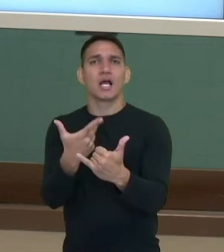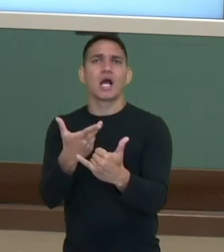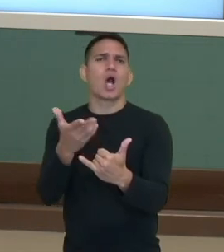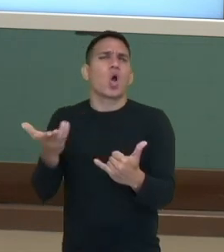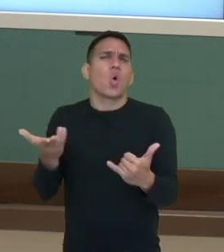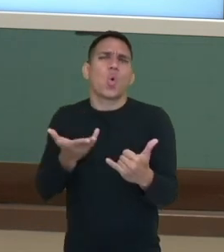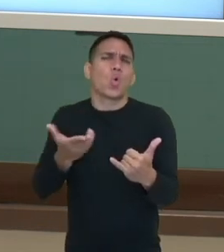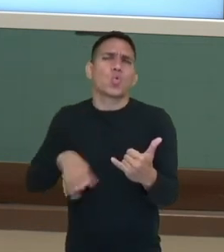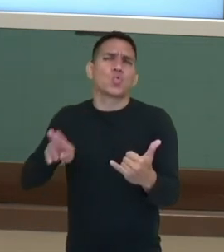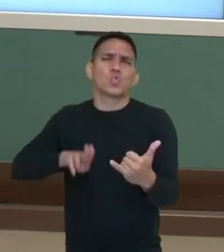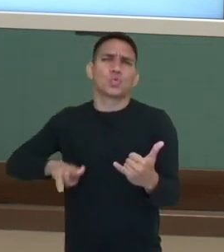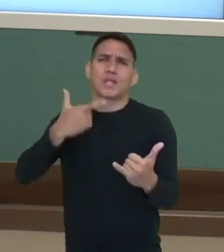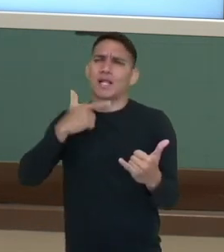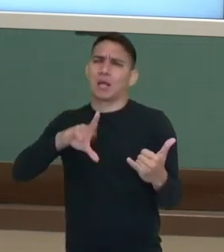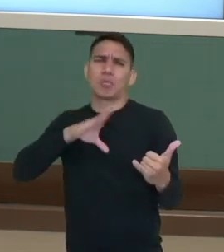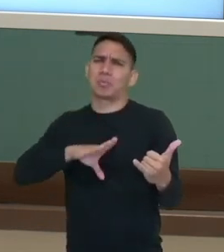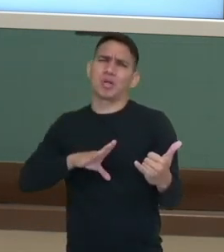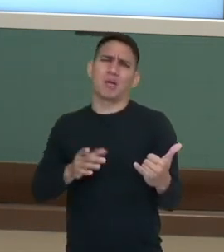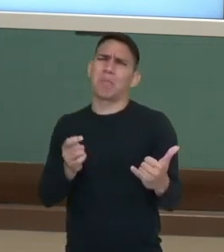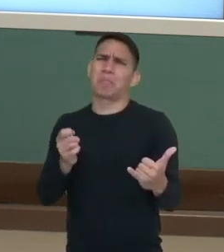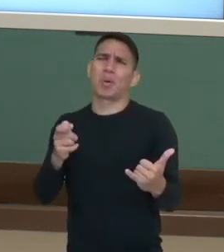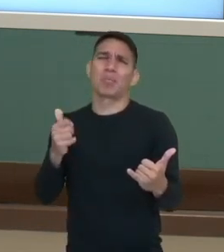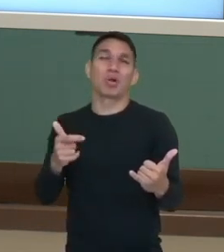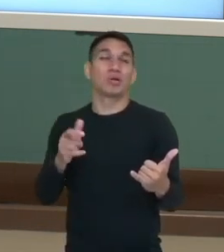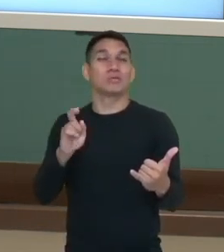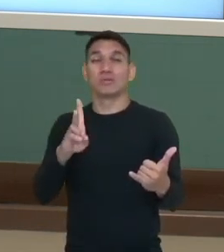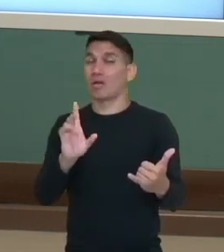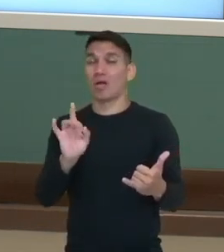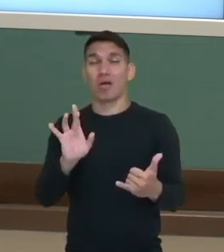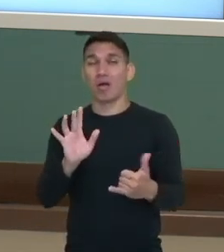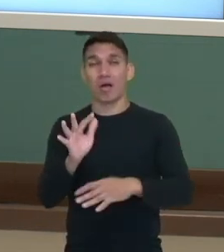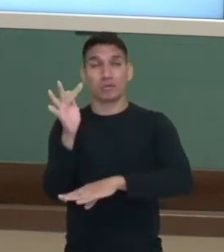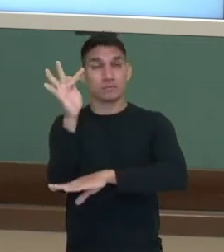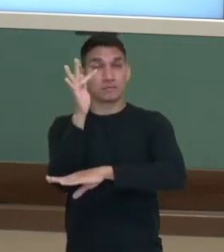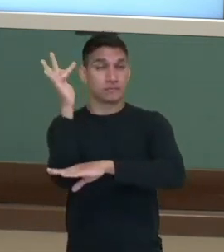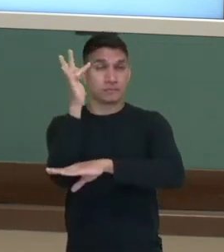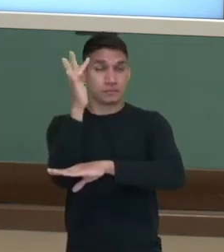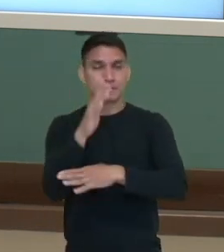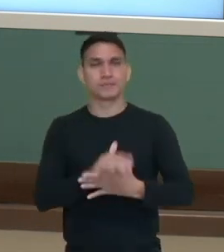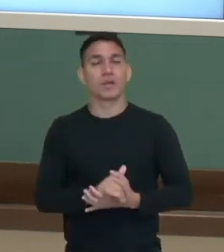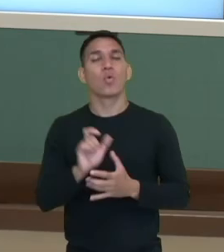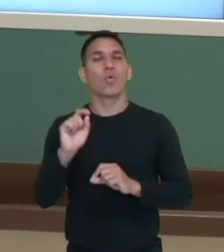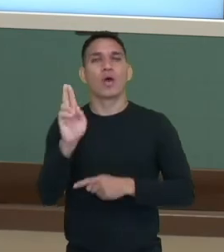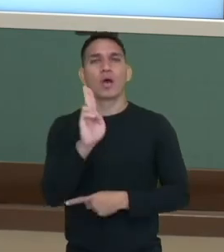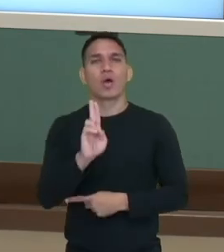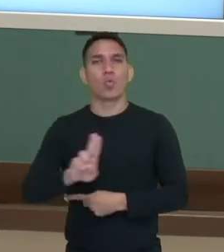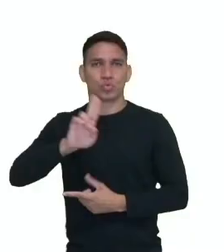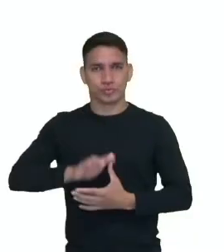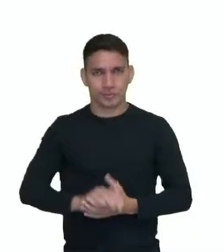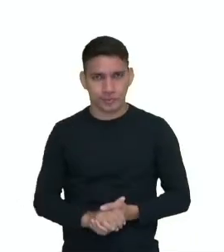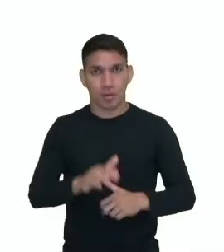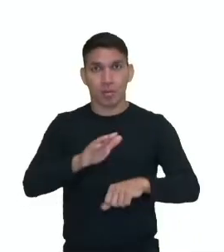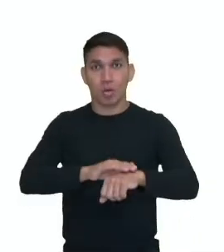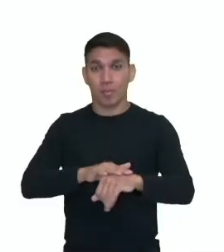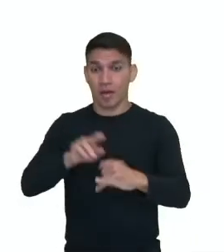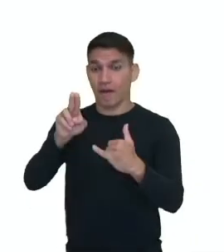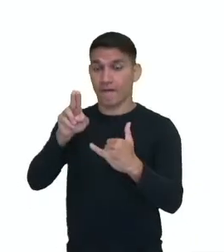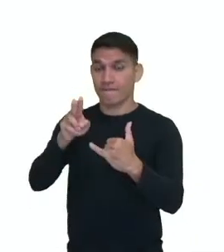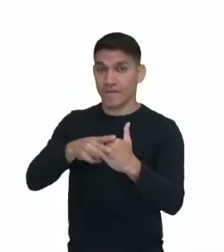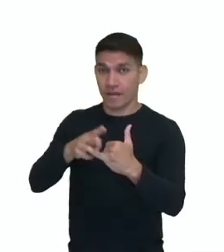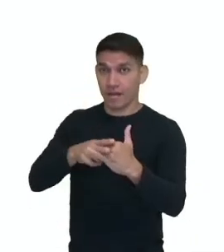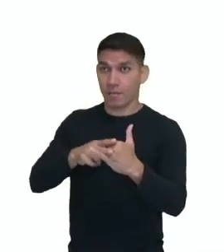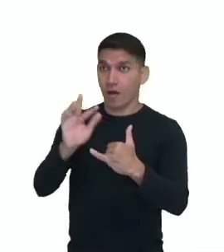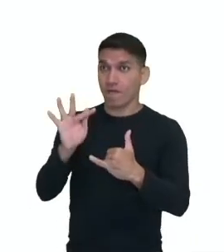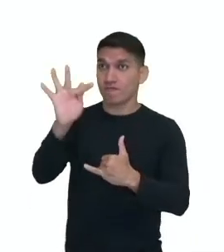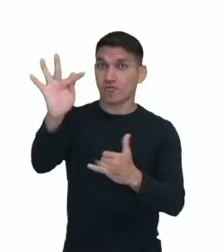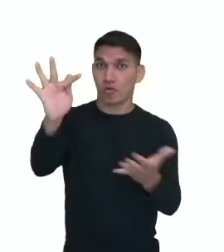língua portuguesa, em situações extremamente formais ela é utilizada. Quando o verbo está no futuro do presente ou